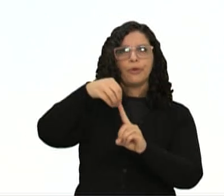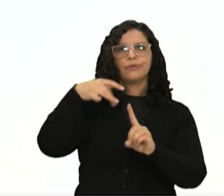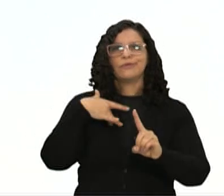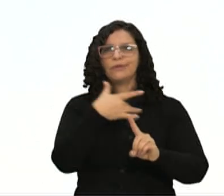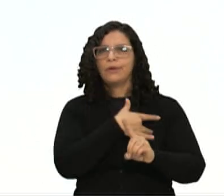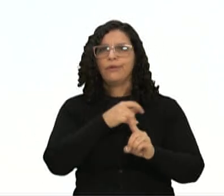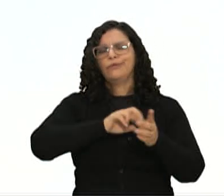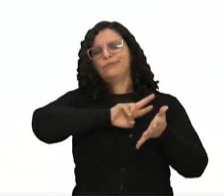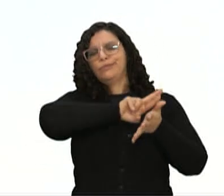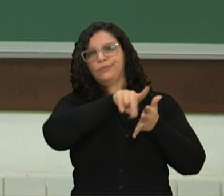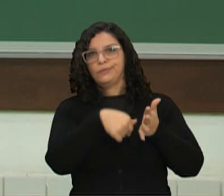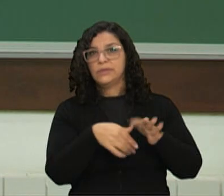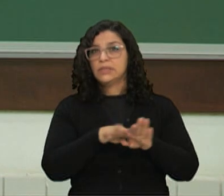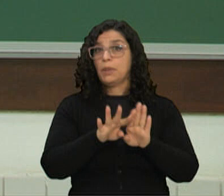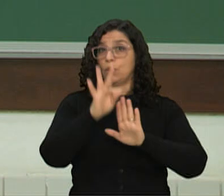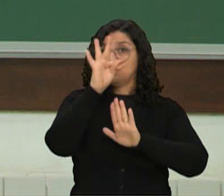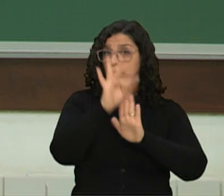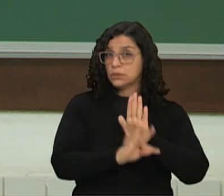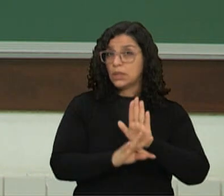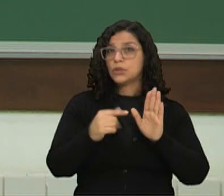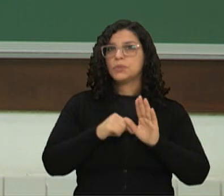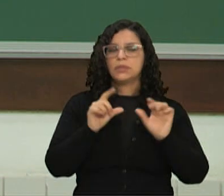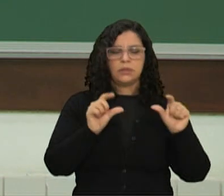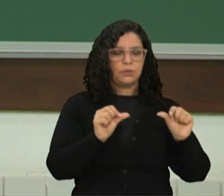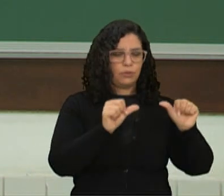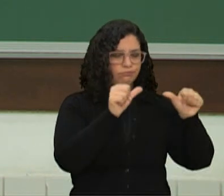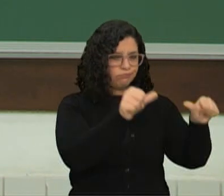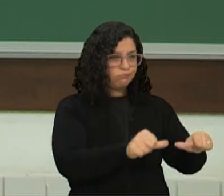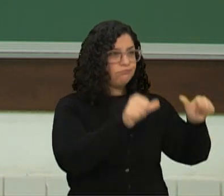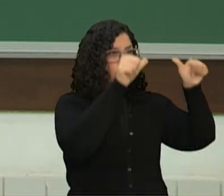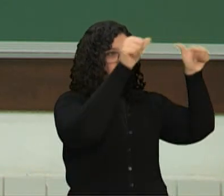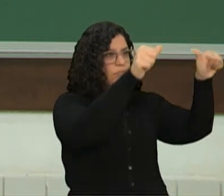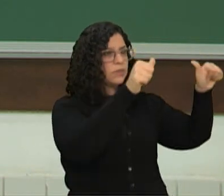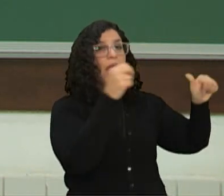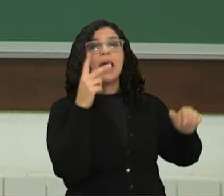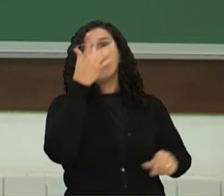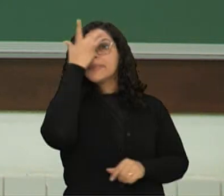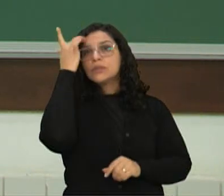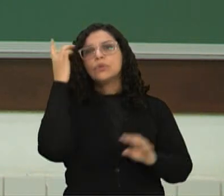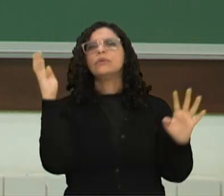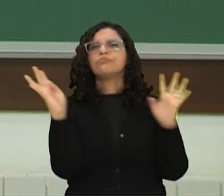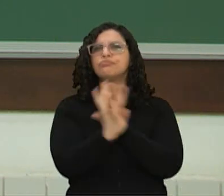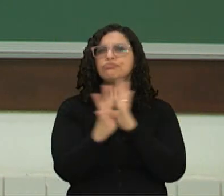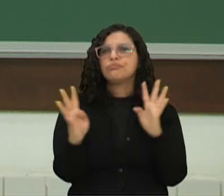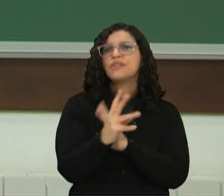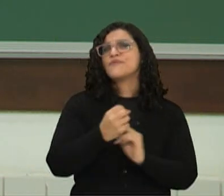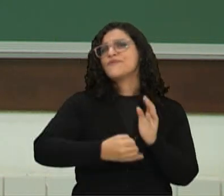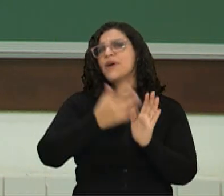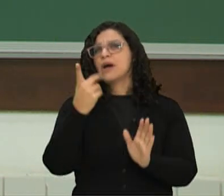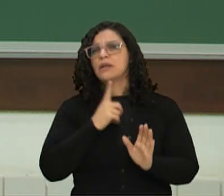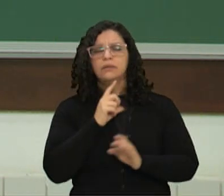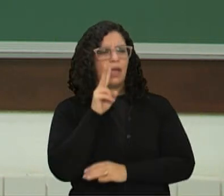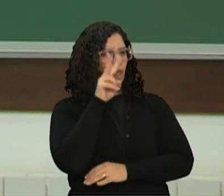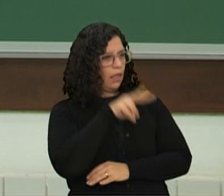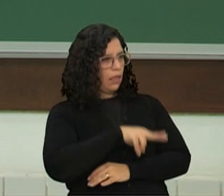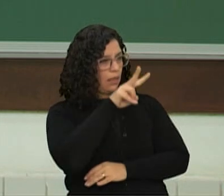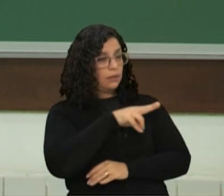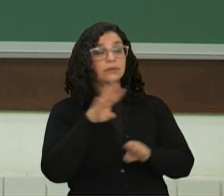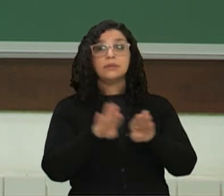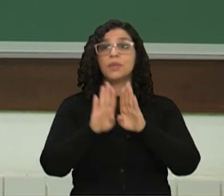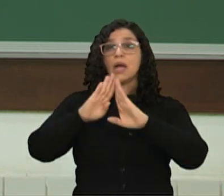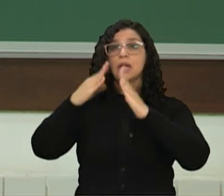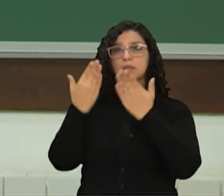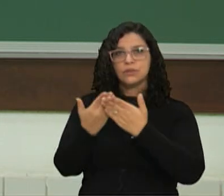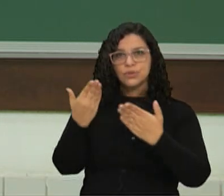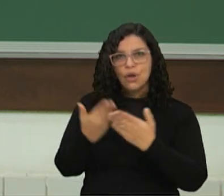textual, ele tem que ficar fixado num local de grande circulação. Então, normalmente nas escolas, postos de saúde,